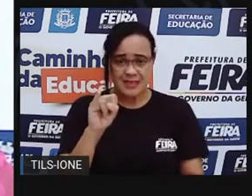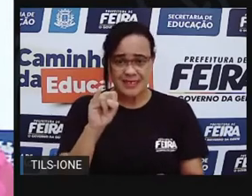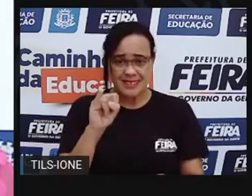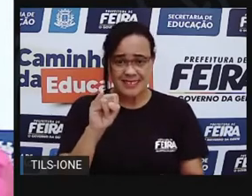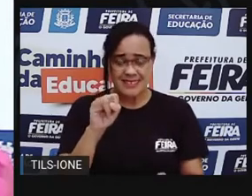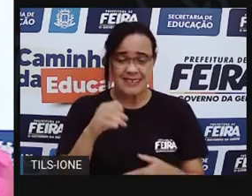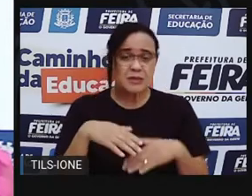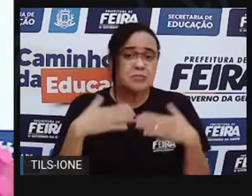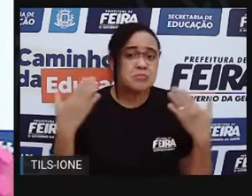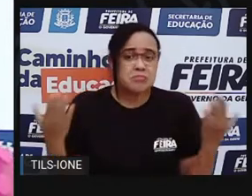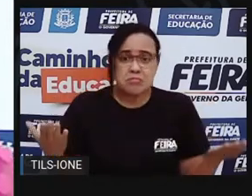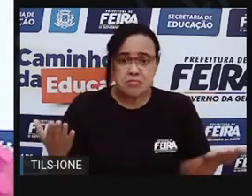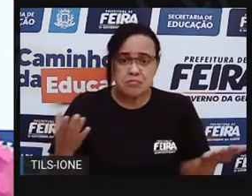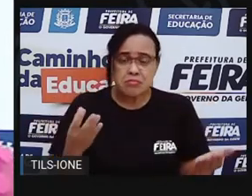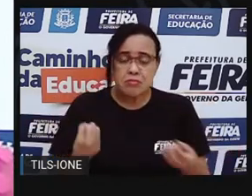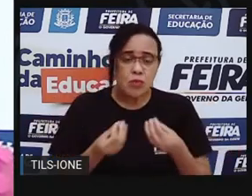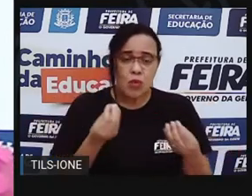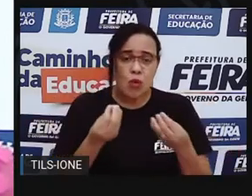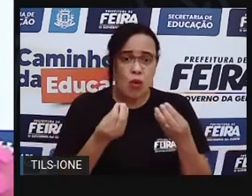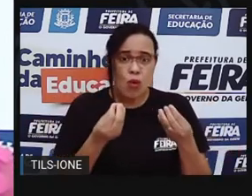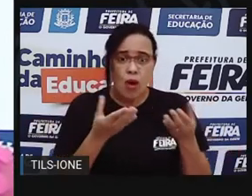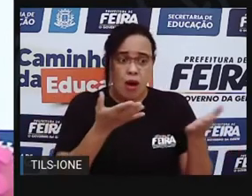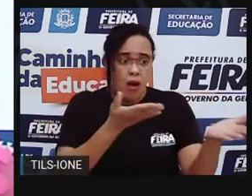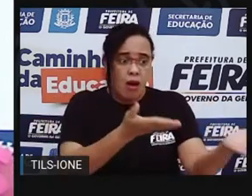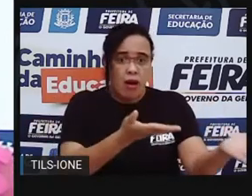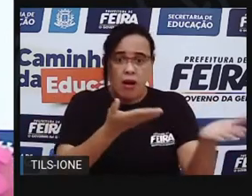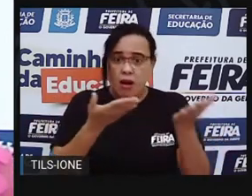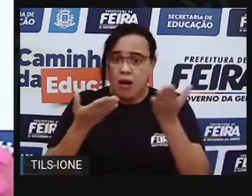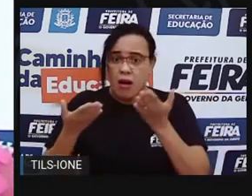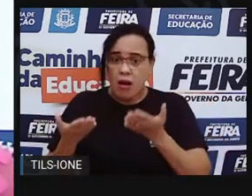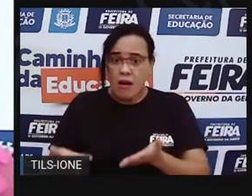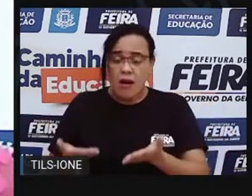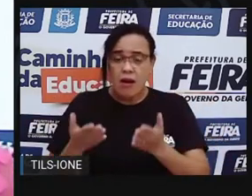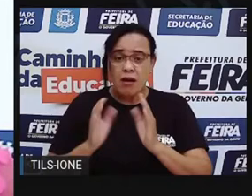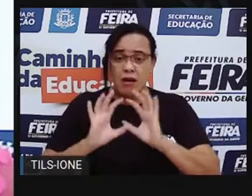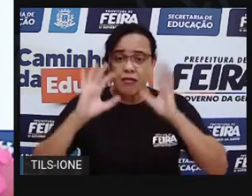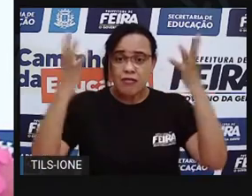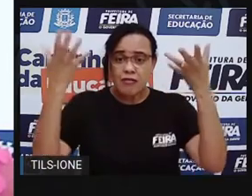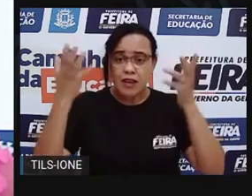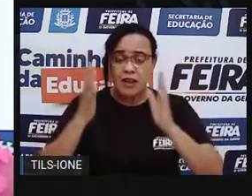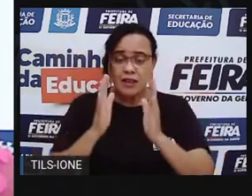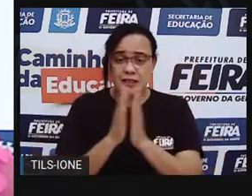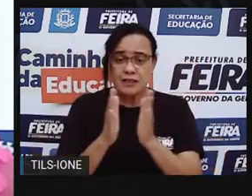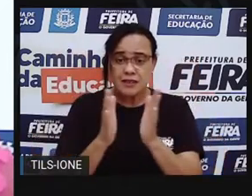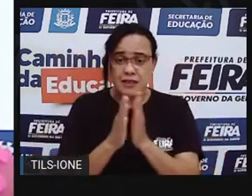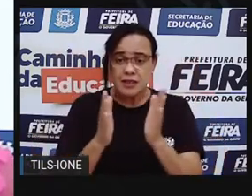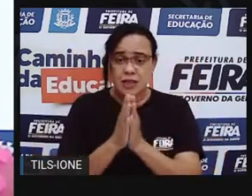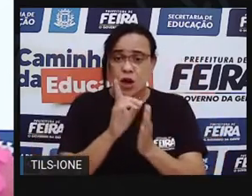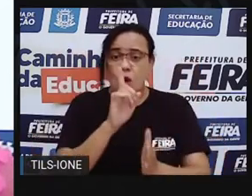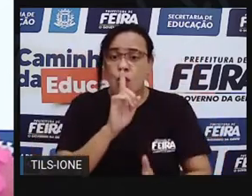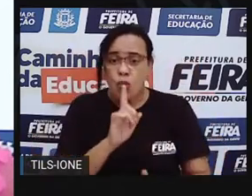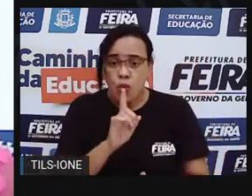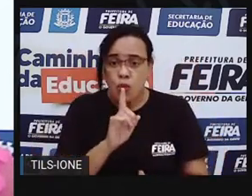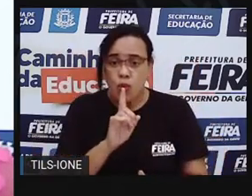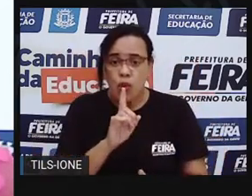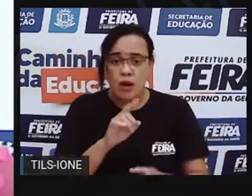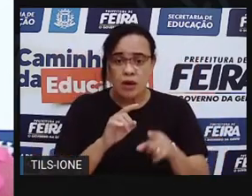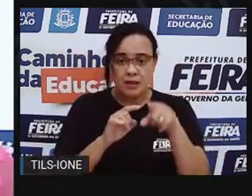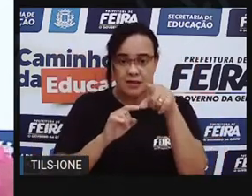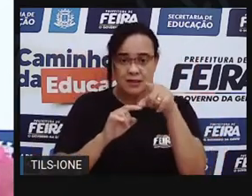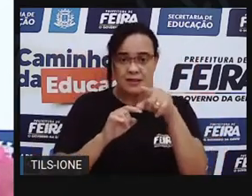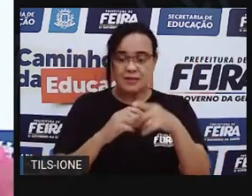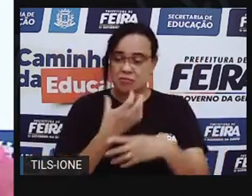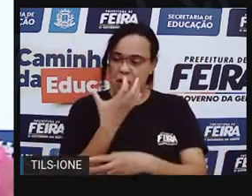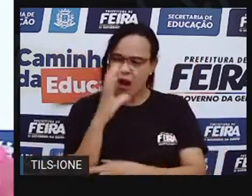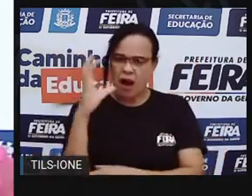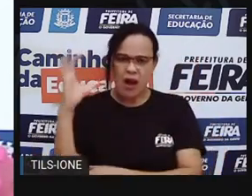O que você achou? Convite de aniversário. Que lindo, esse convite tem uma árvore. Será que é um aniversário de jardim? Eu